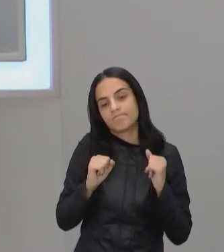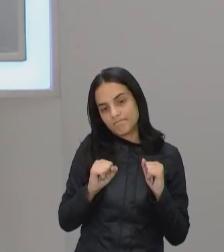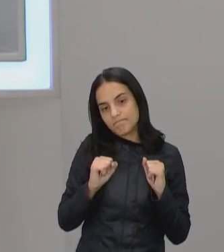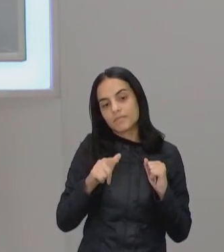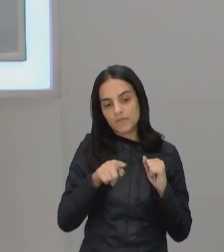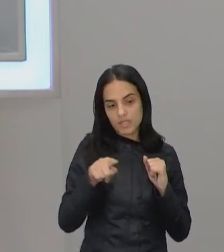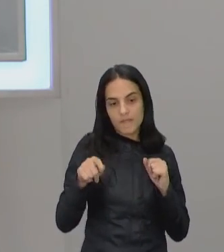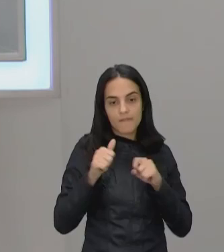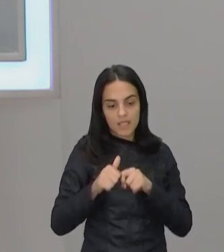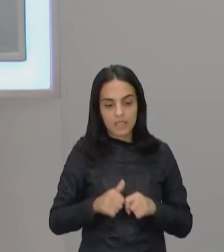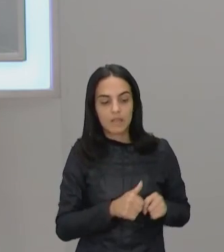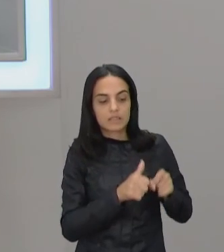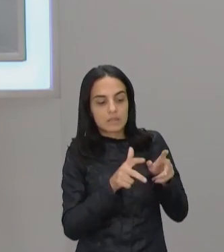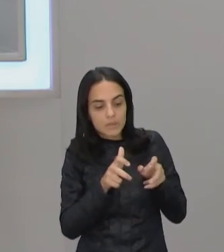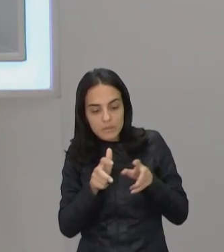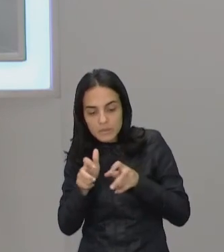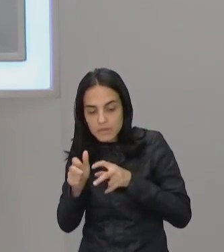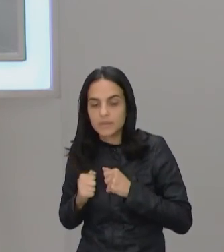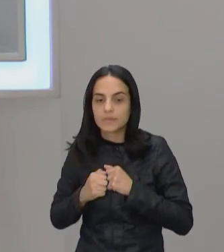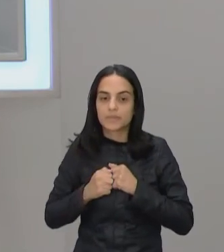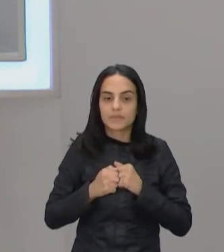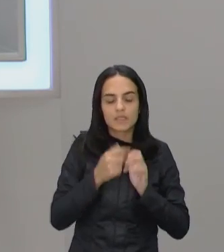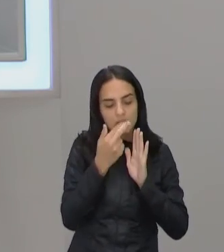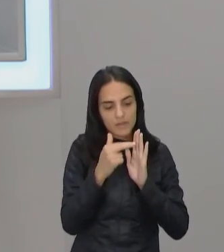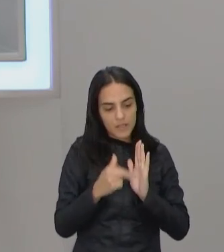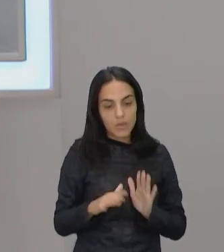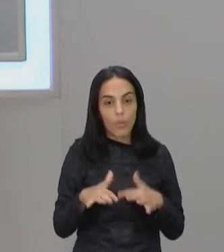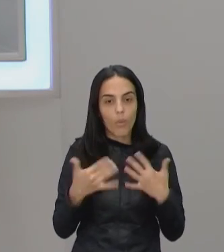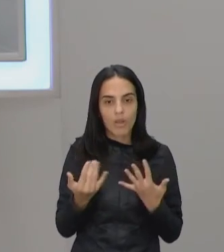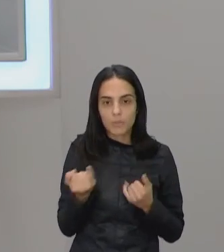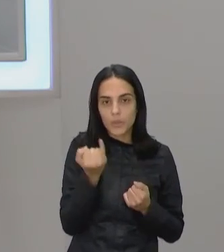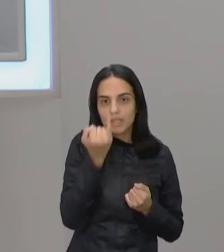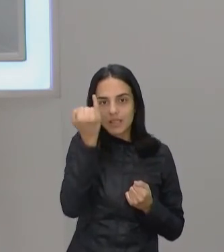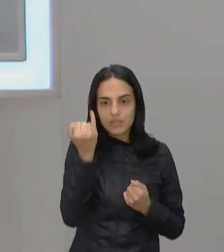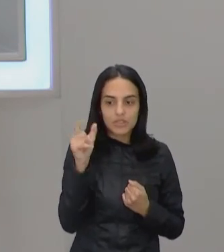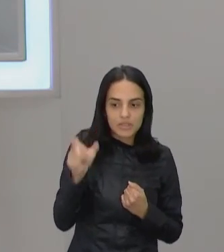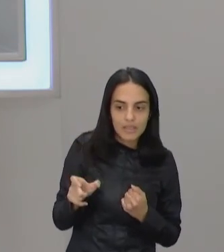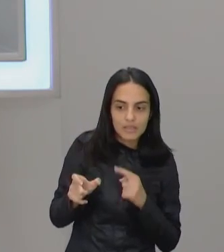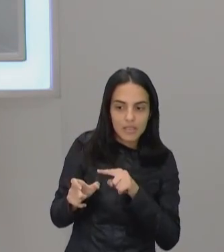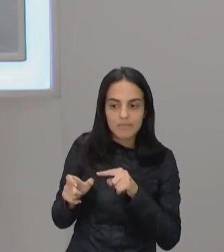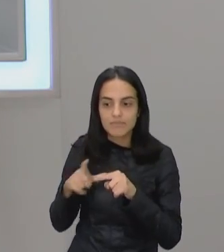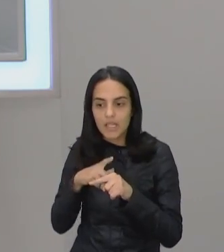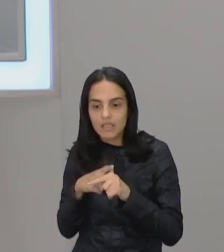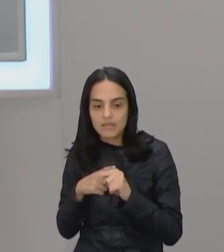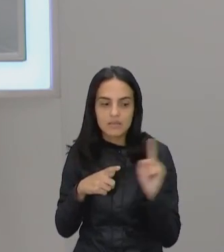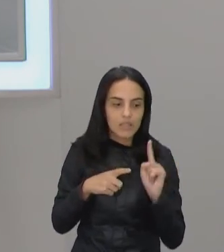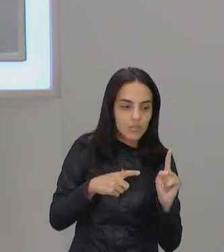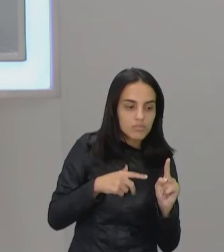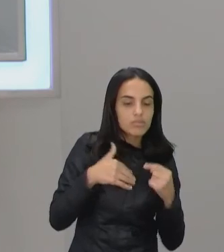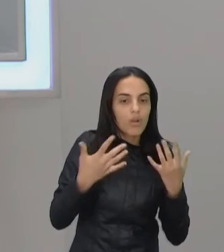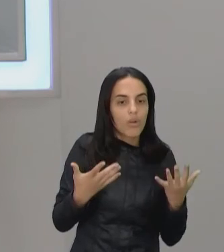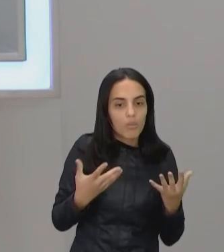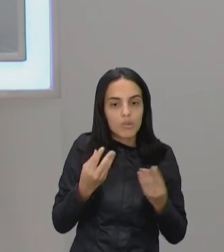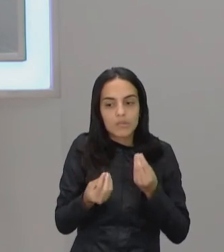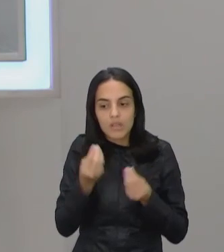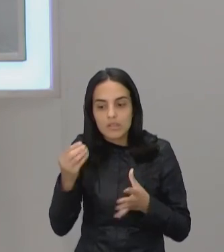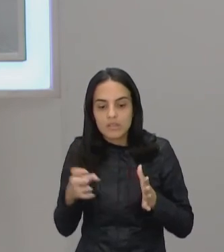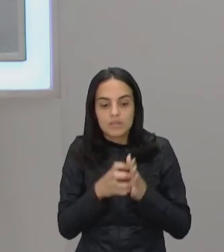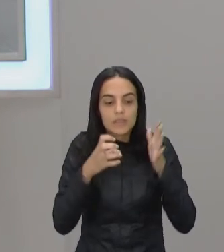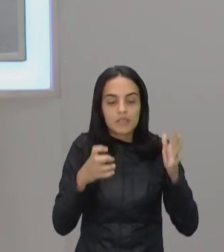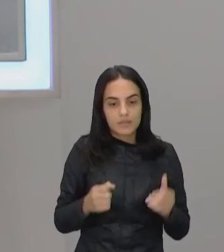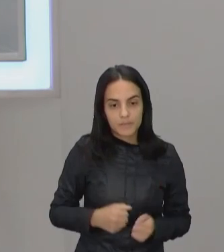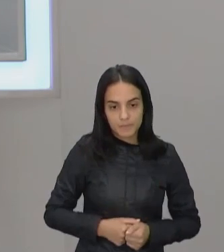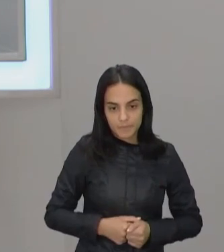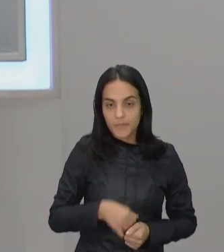você faça ali uma observação, escrevendo qual a importância desse, ou esse aqui não tem importância, mas pode causar um malefício.